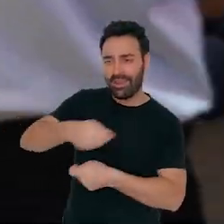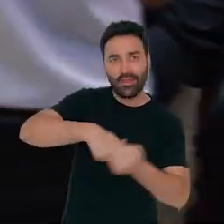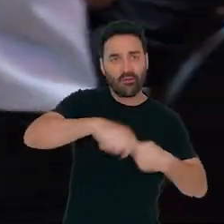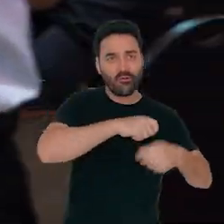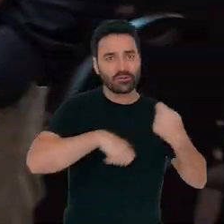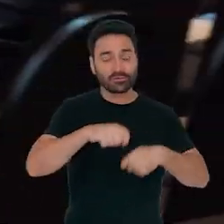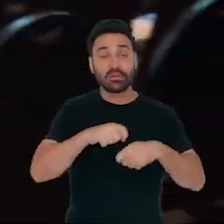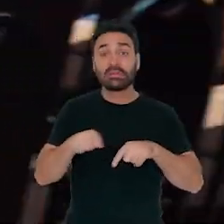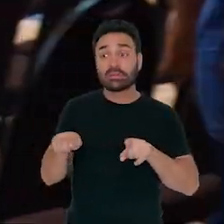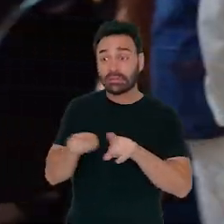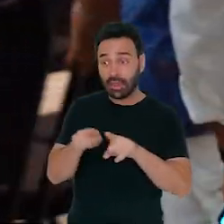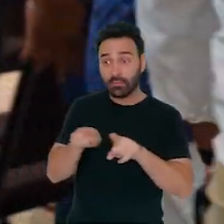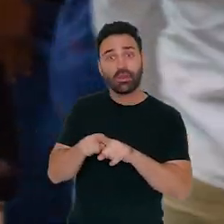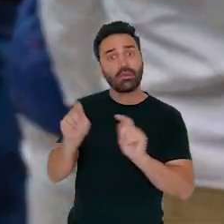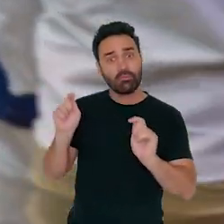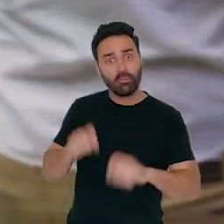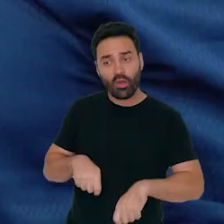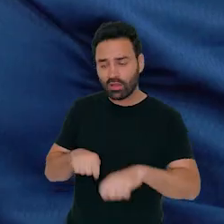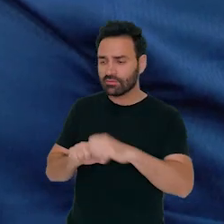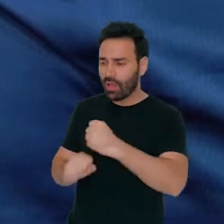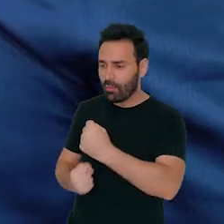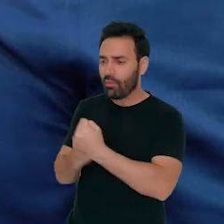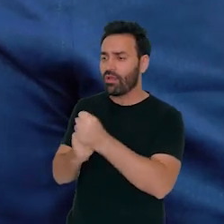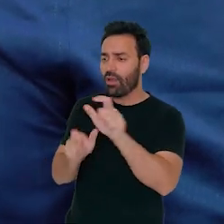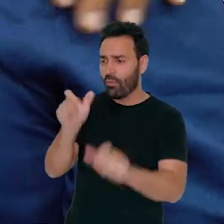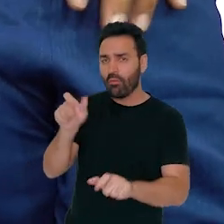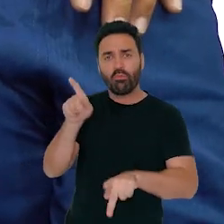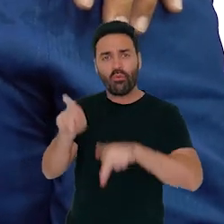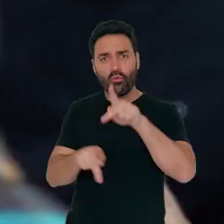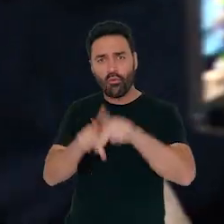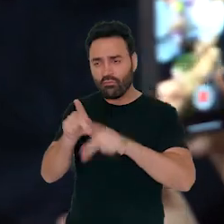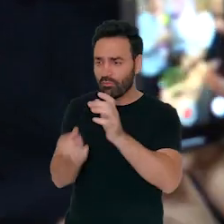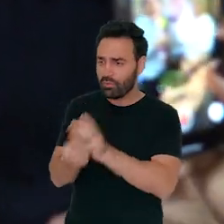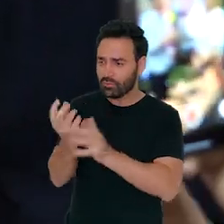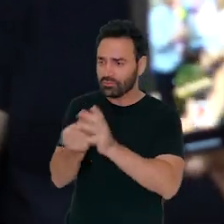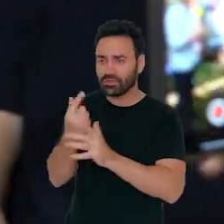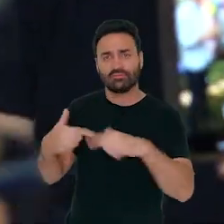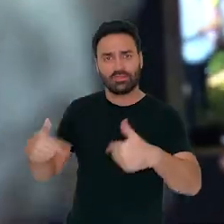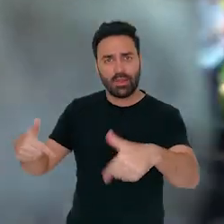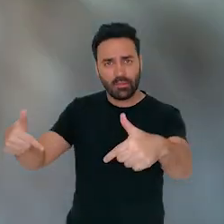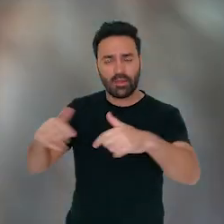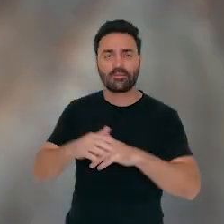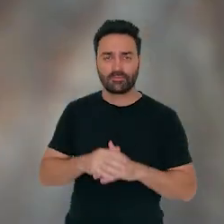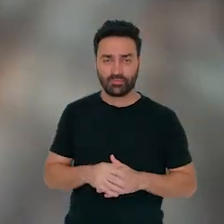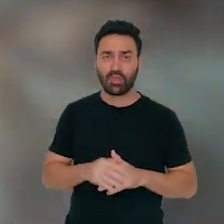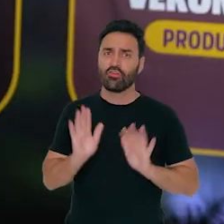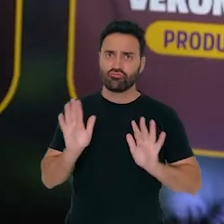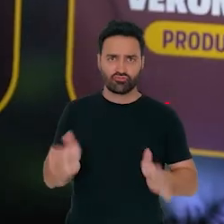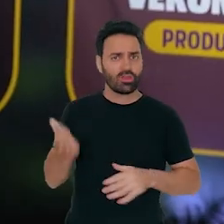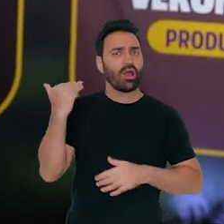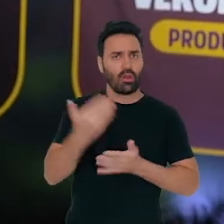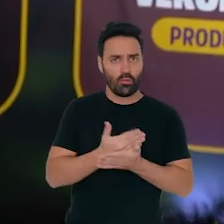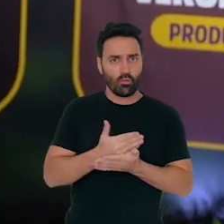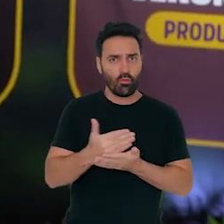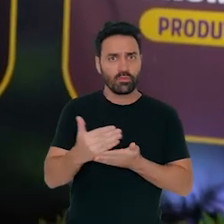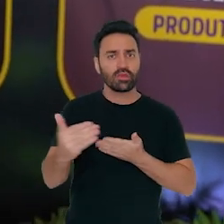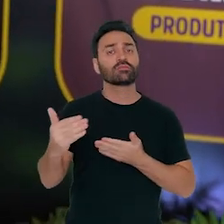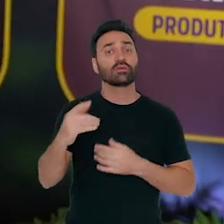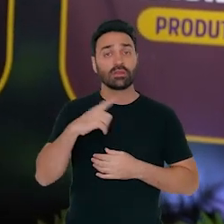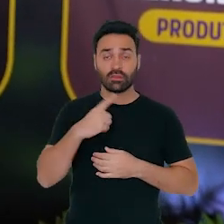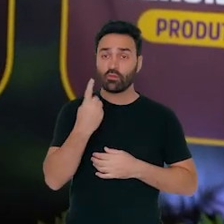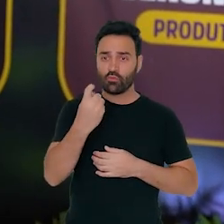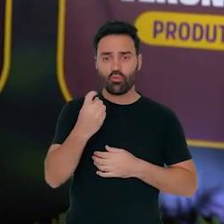suas populações. Desde o início, nós entendemos que é um caminho para que o produtor possa ter o apoio e